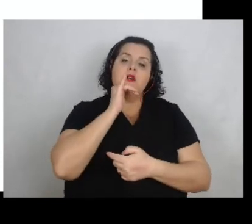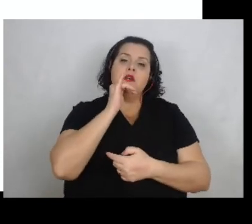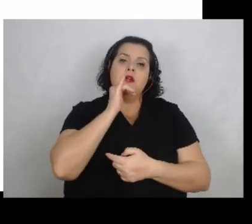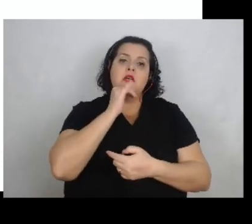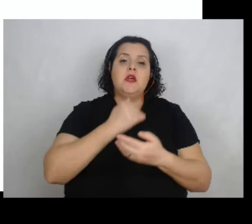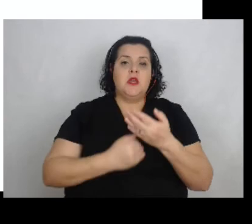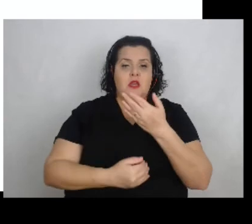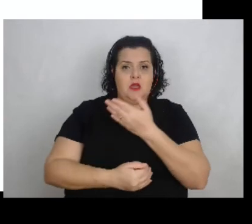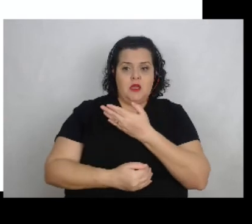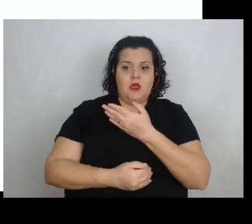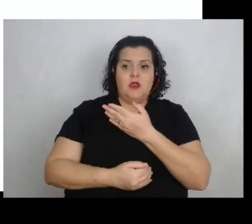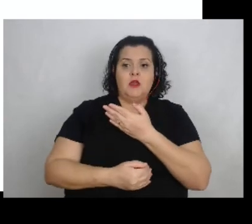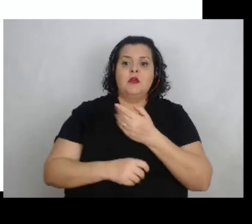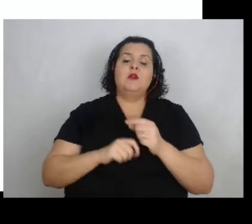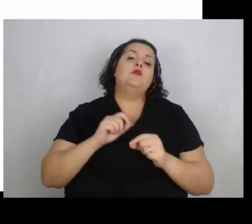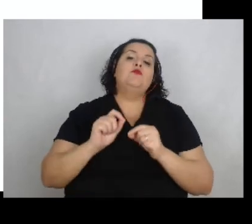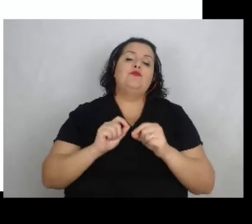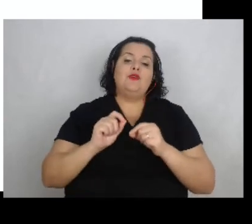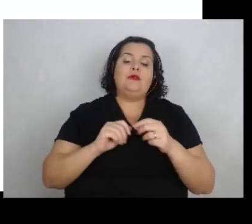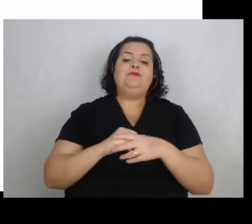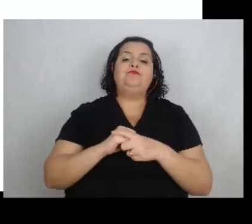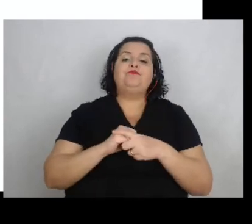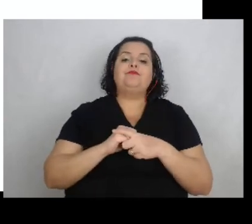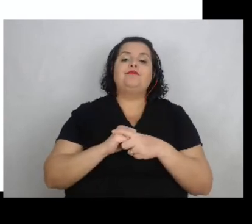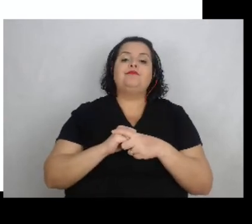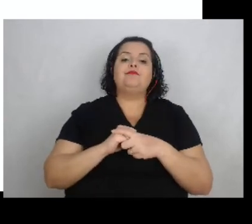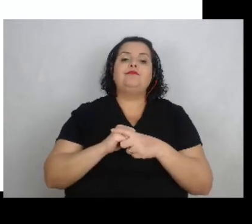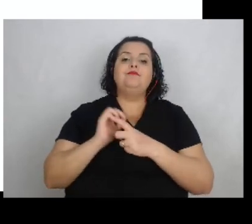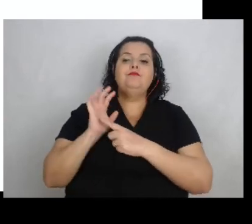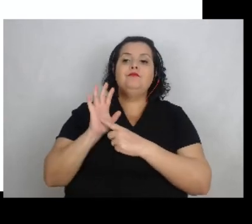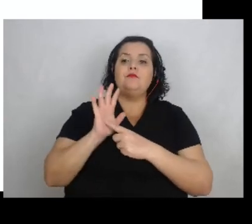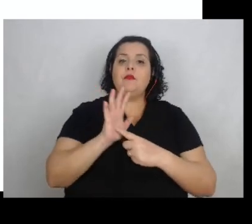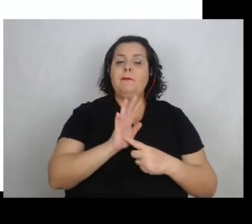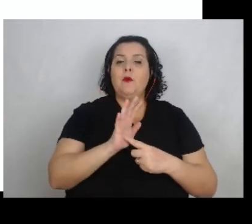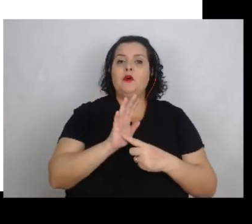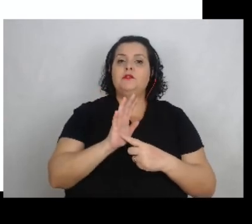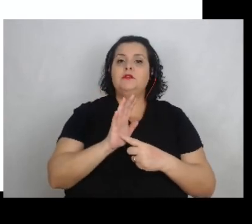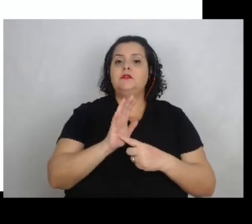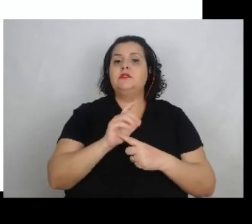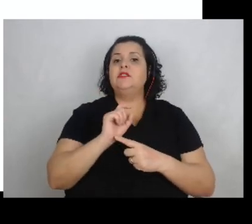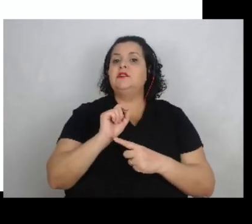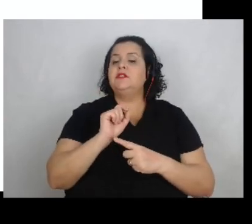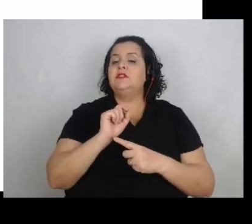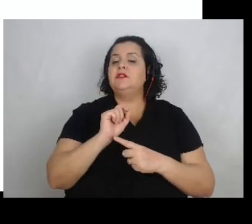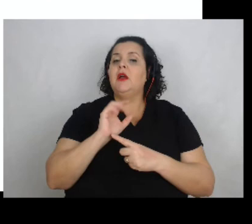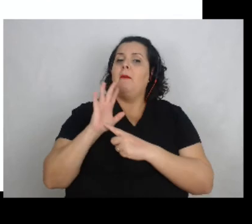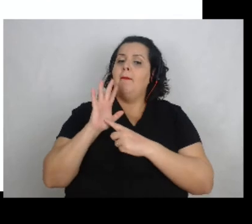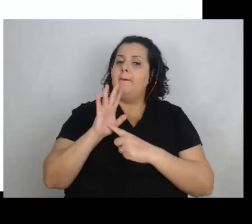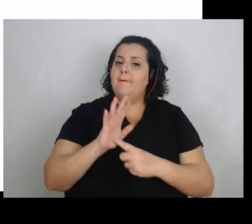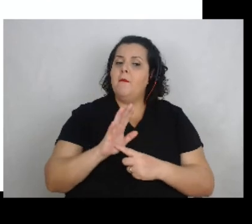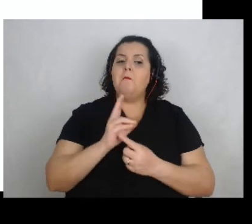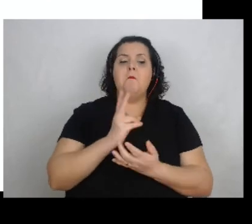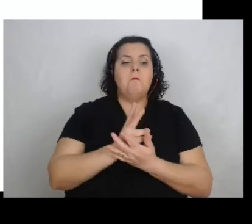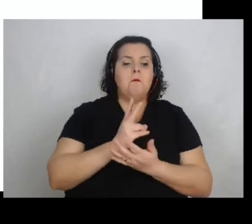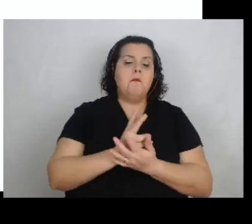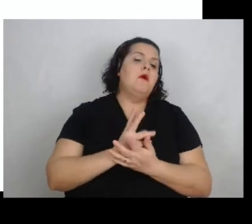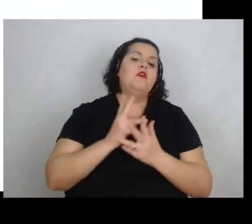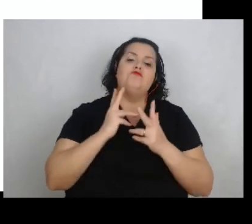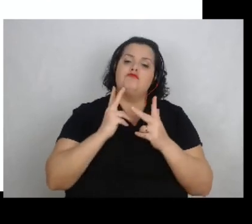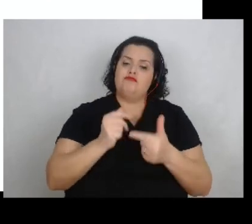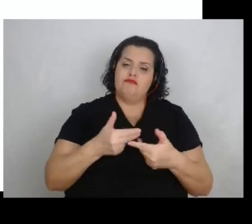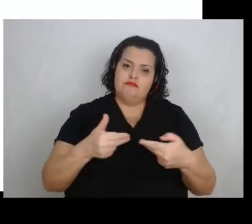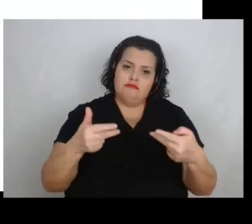parece que eles mostram o quanto a potência, apesar de todos os limites, de que estudos